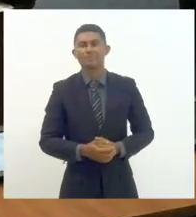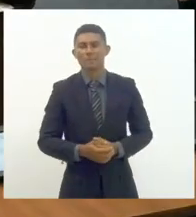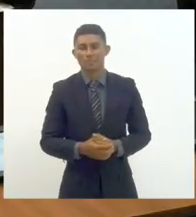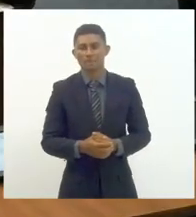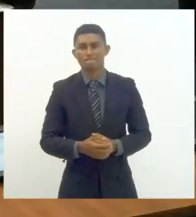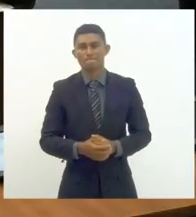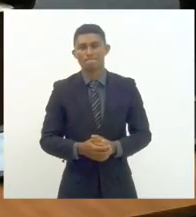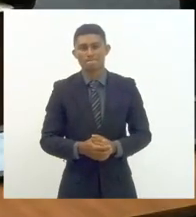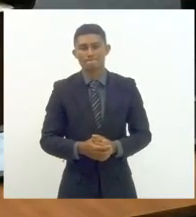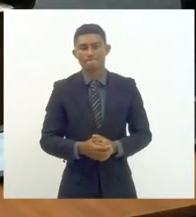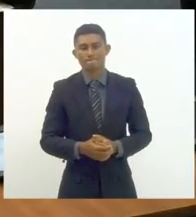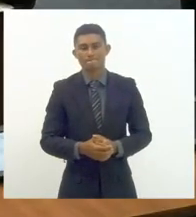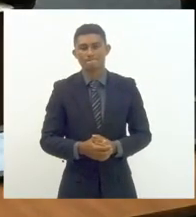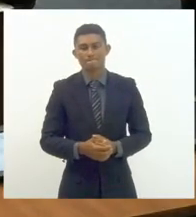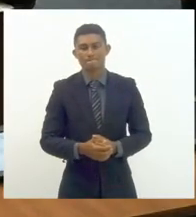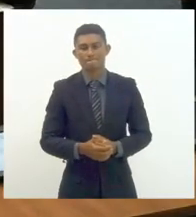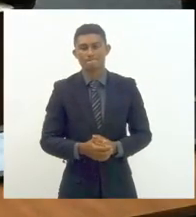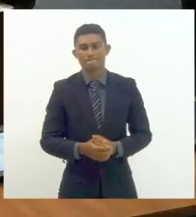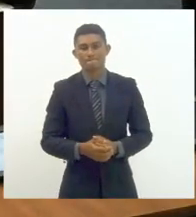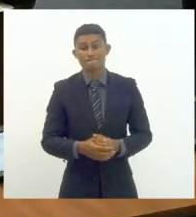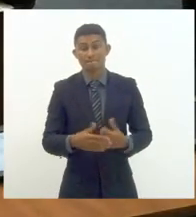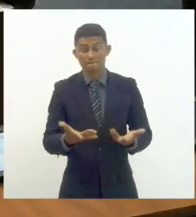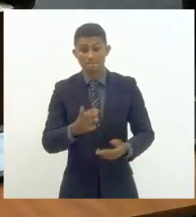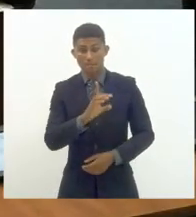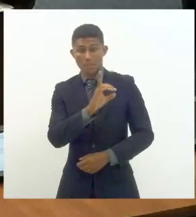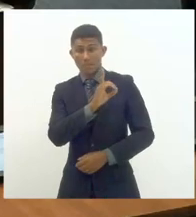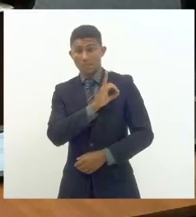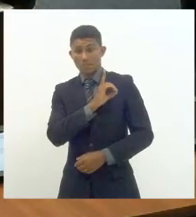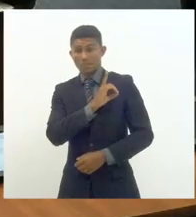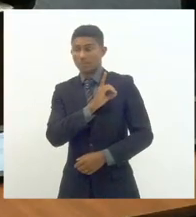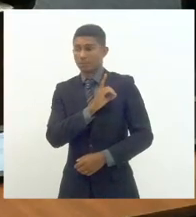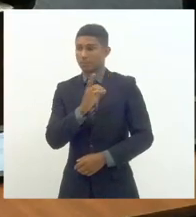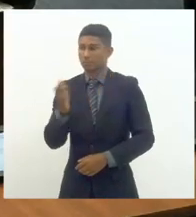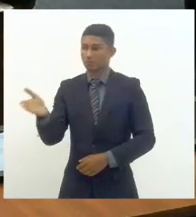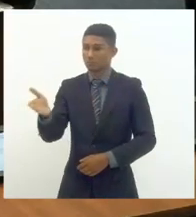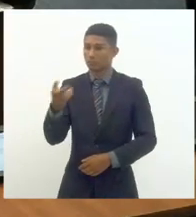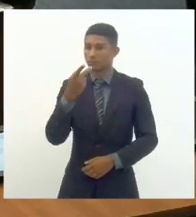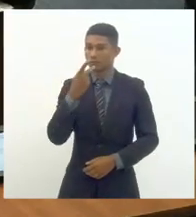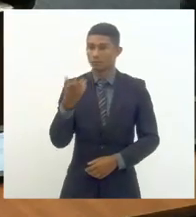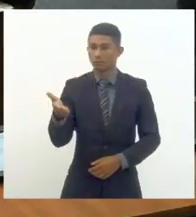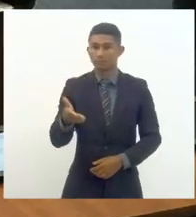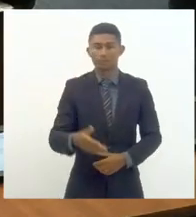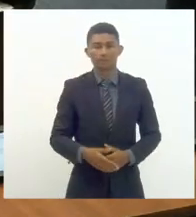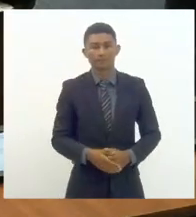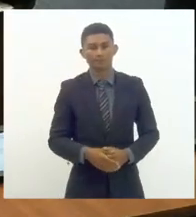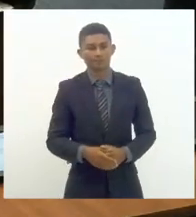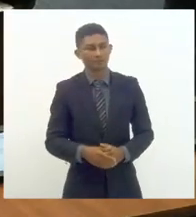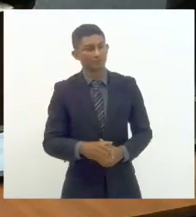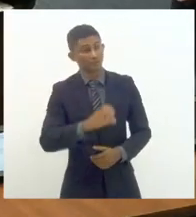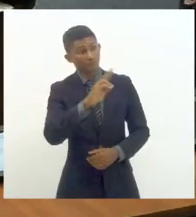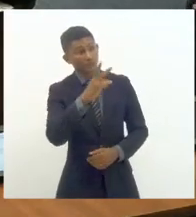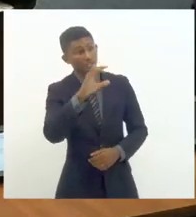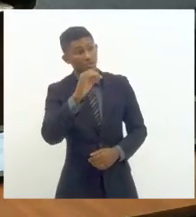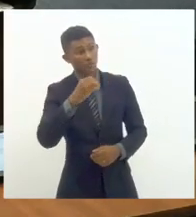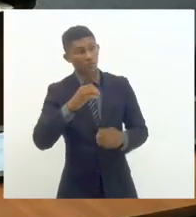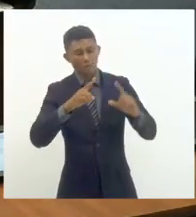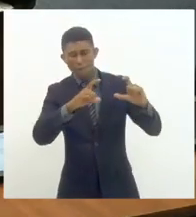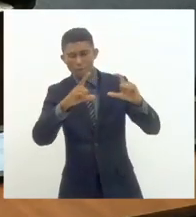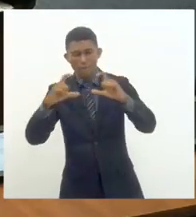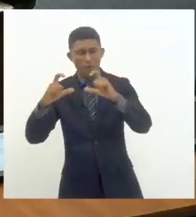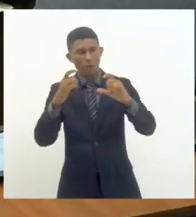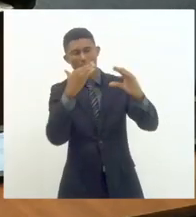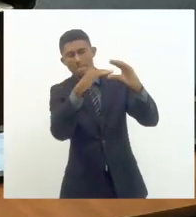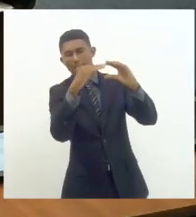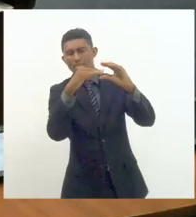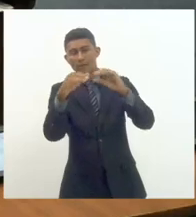aqui o deputado, o delegado quer falar com o Chico, peraí. Deputado Chico, eu mandei algumas fotos para o senhor aí,